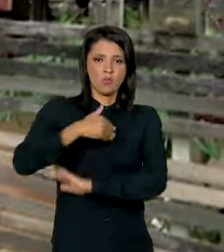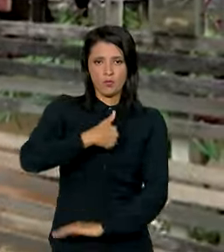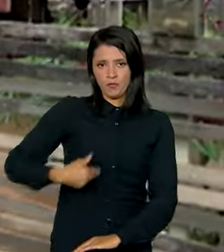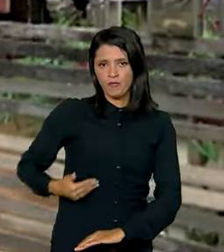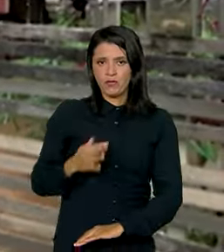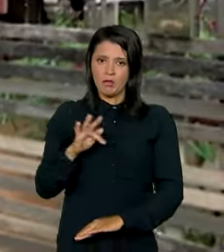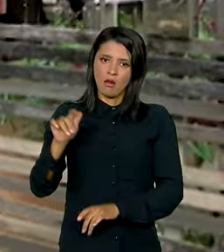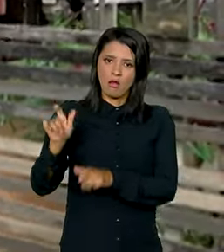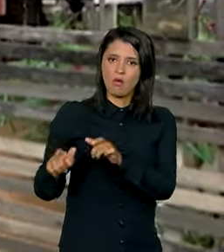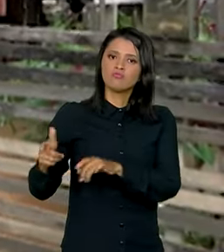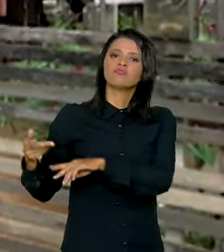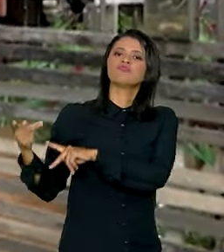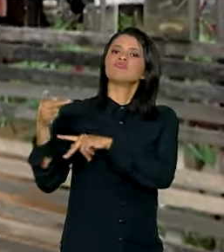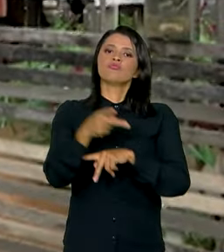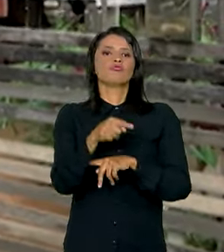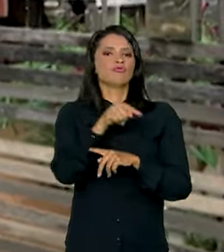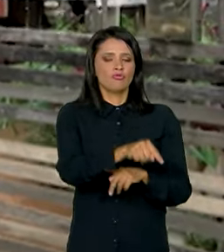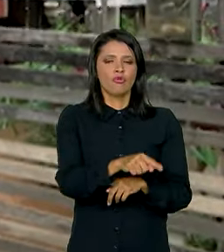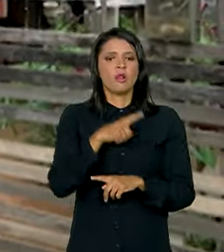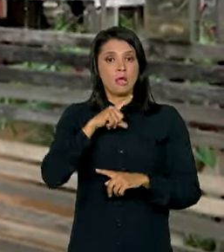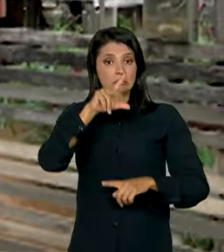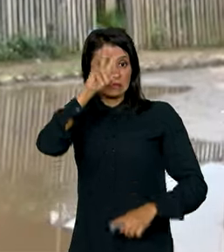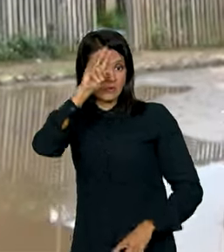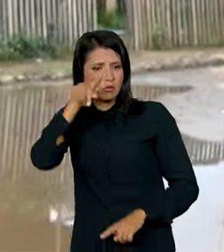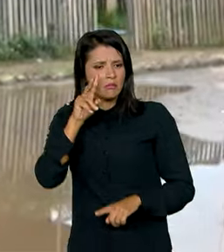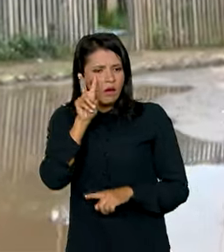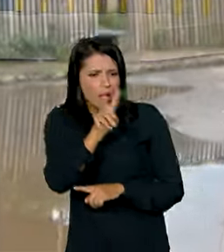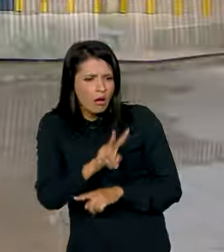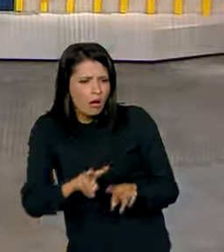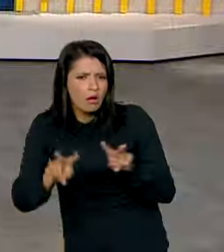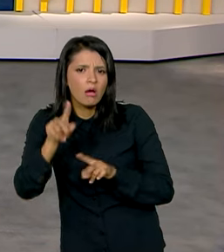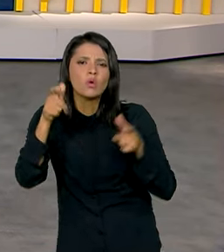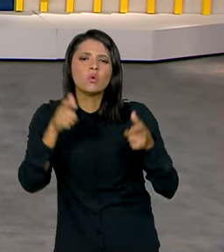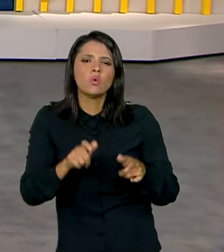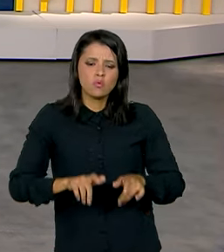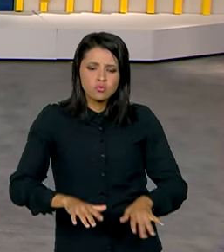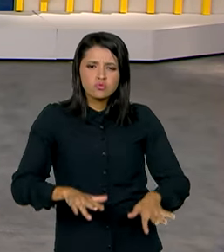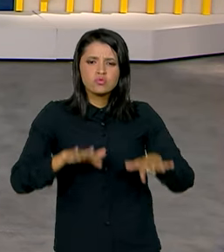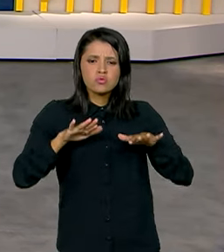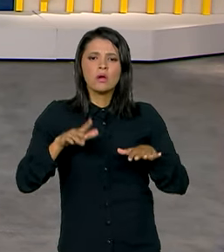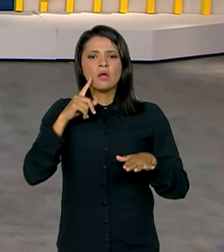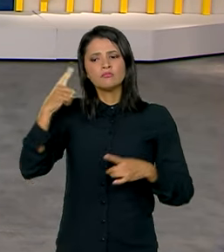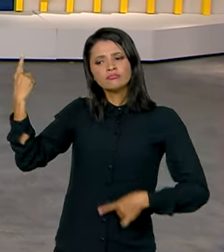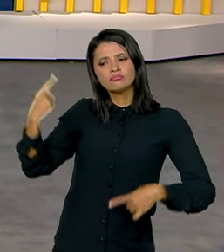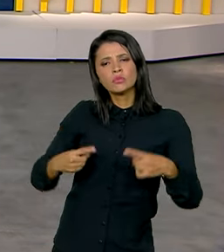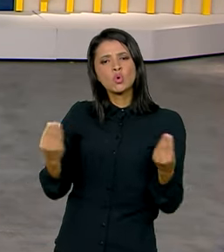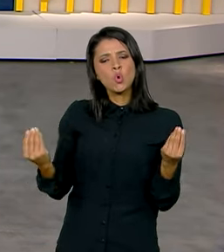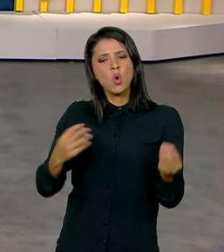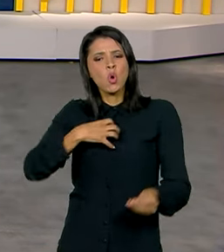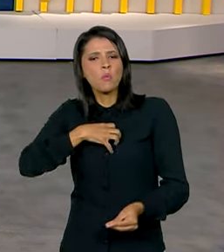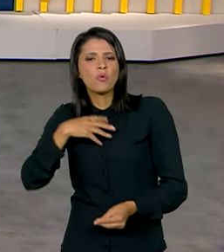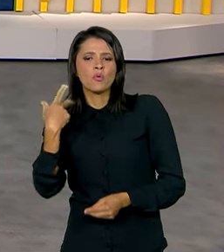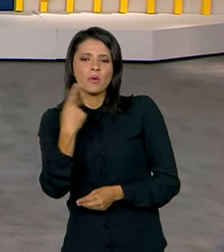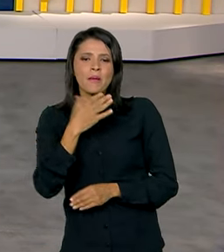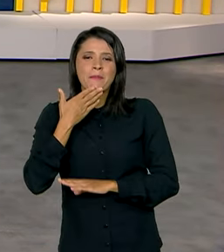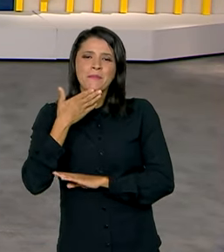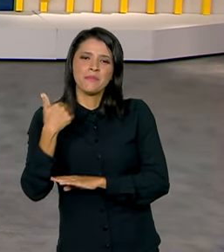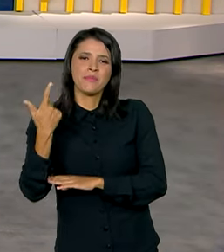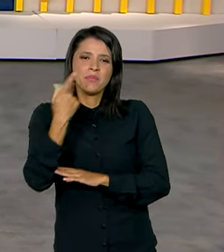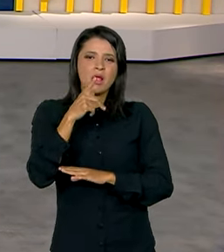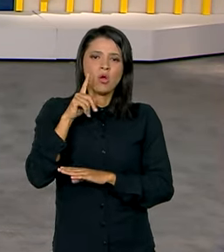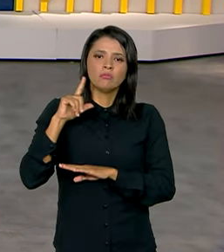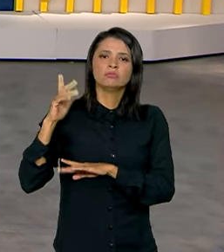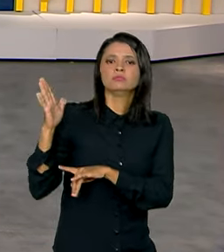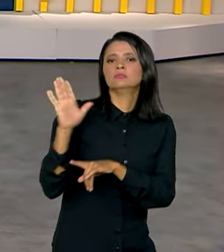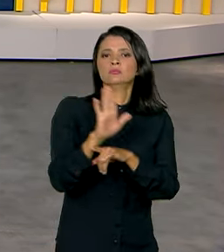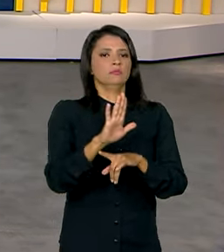federal foram ao Acre nesta segunda-feira para vistoriar as áreas alargadas e debater formas mais eficientes de